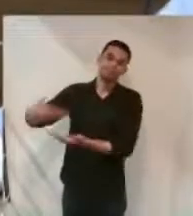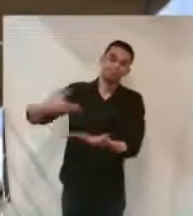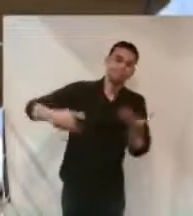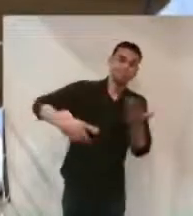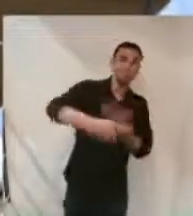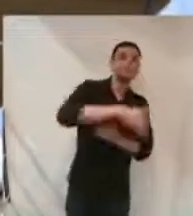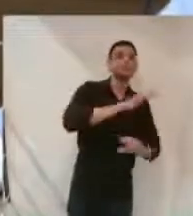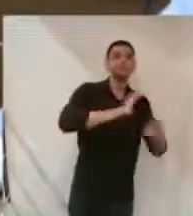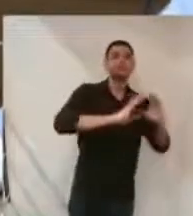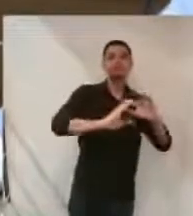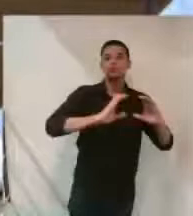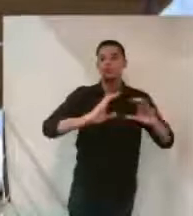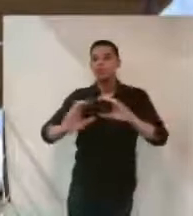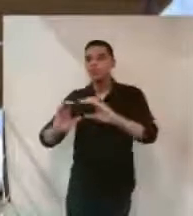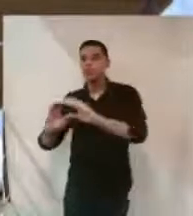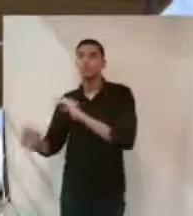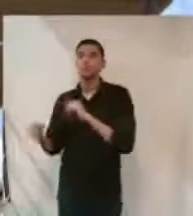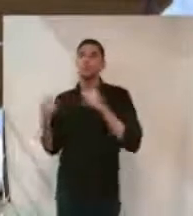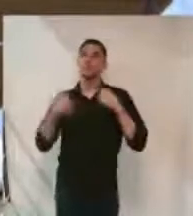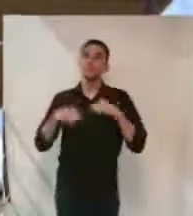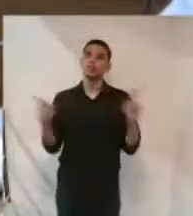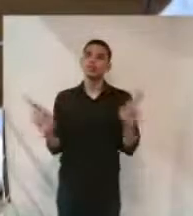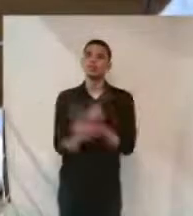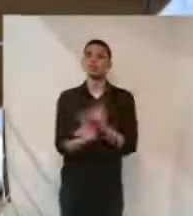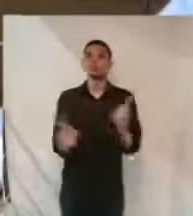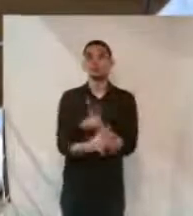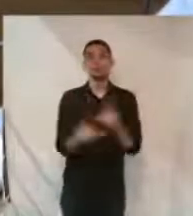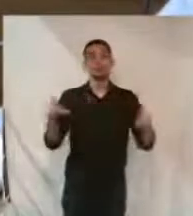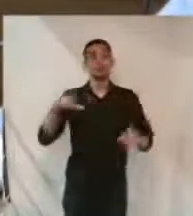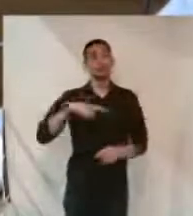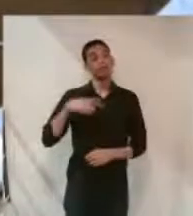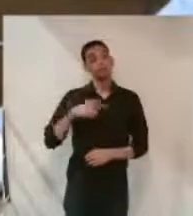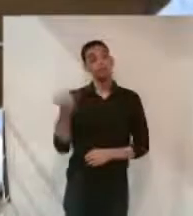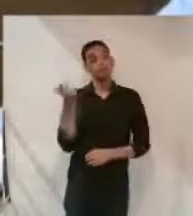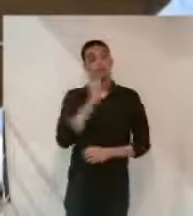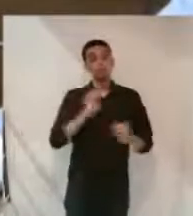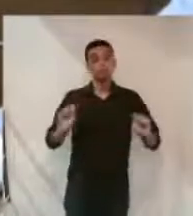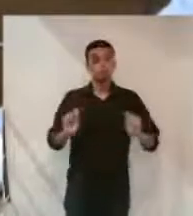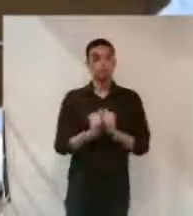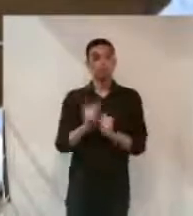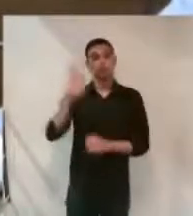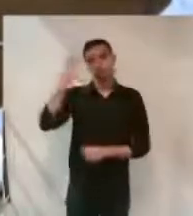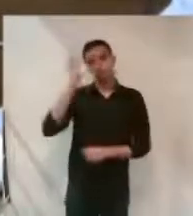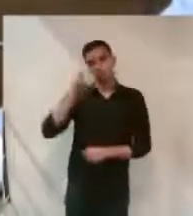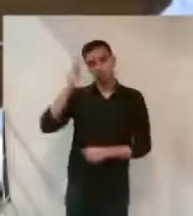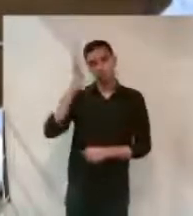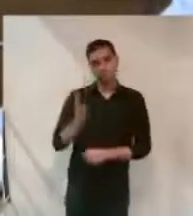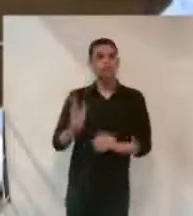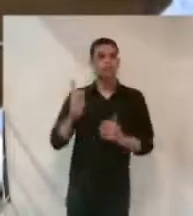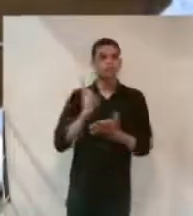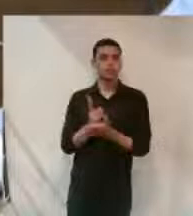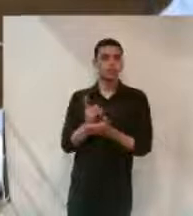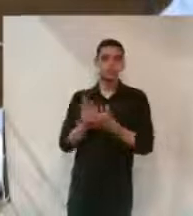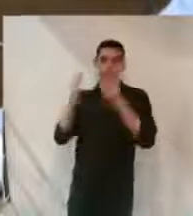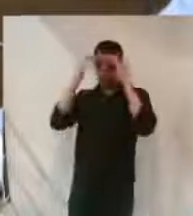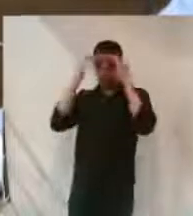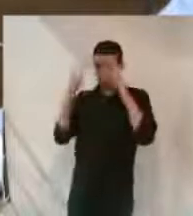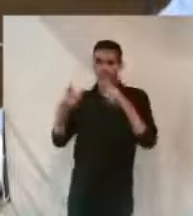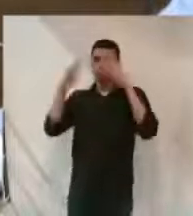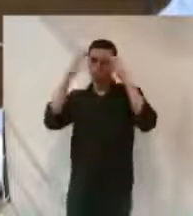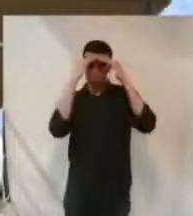reforçar a institucionalidade, o respeito a essas instituições, num ambiente que cada vez mais precisamos